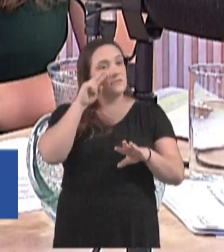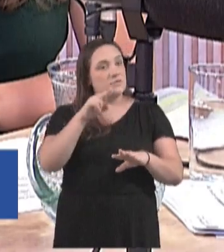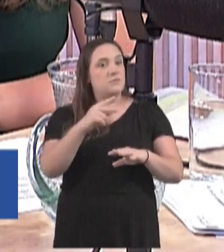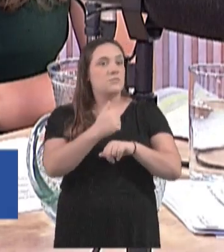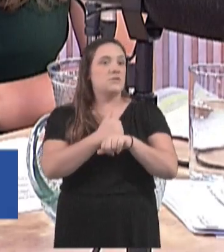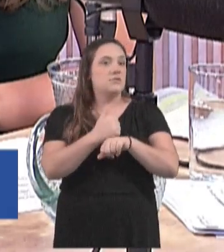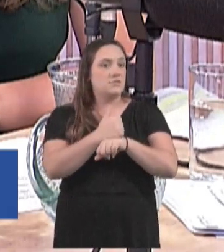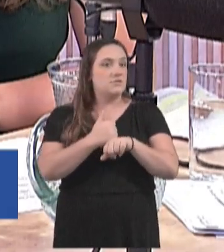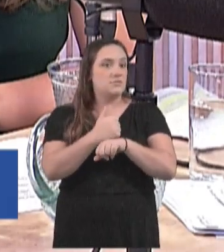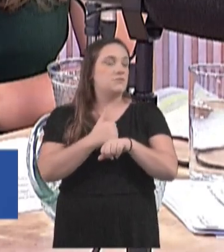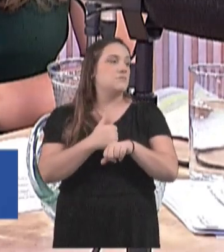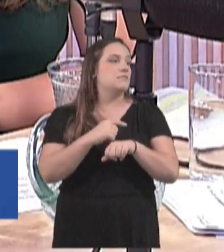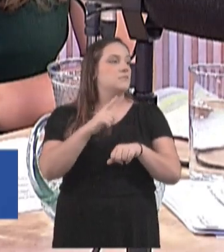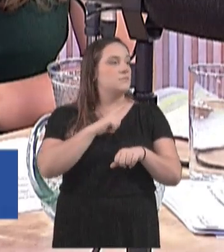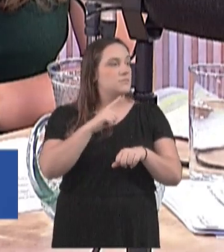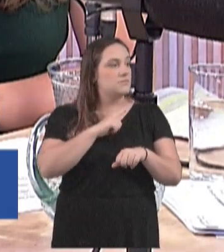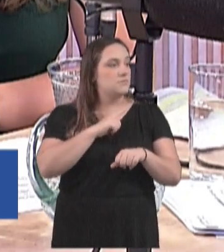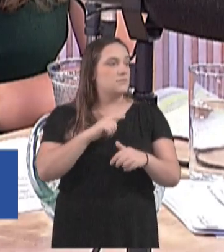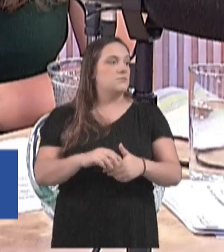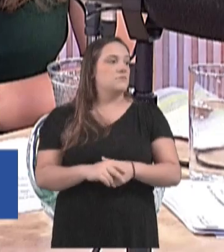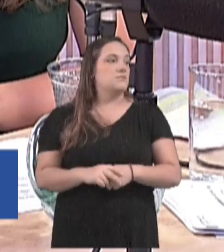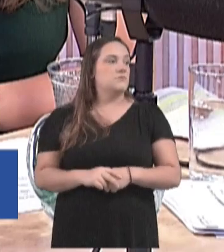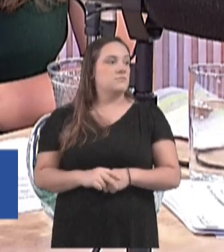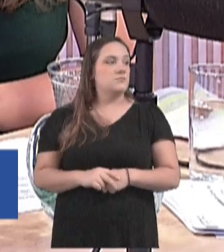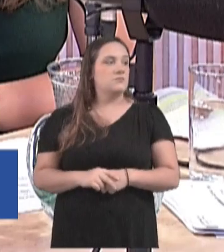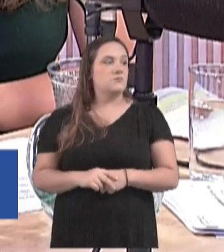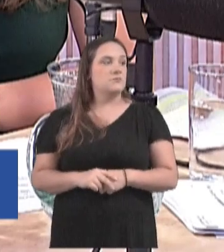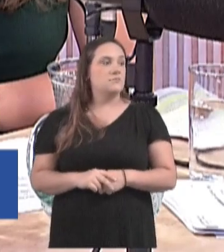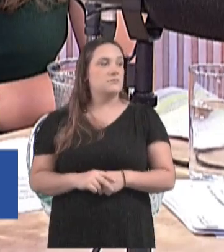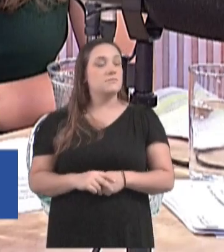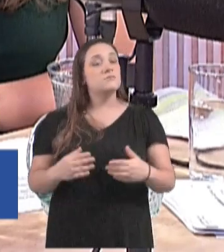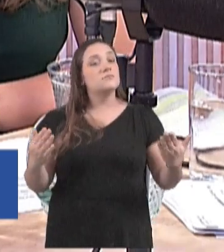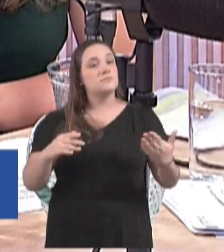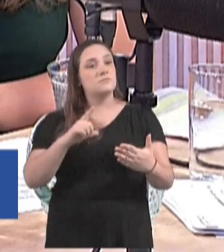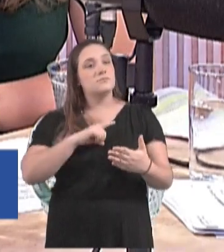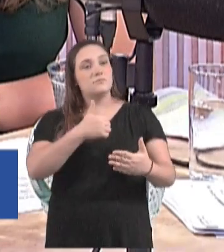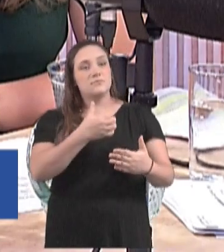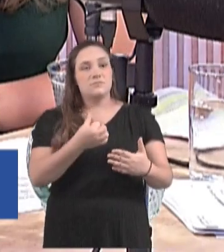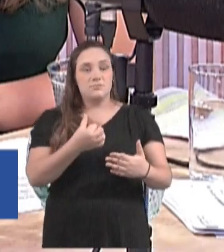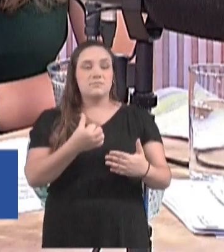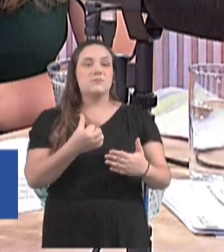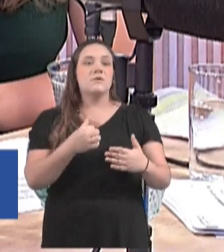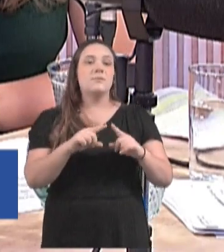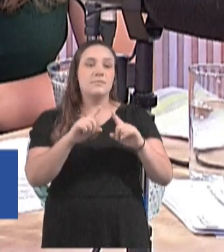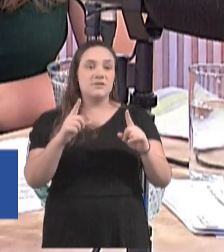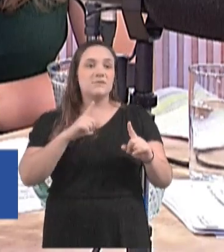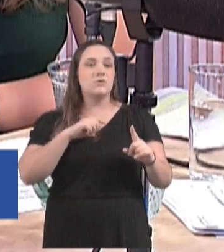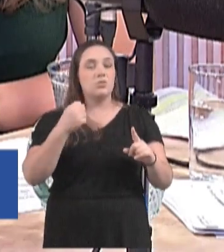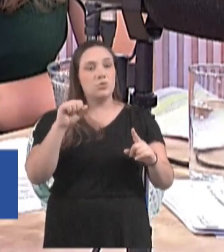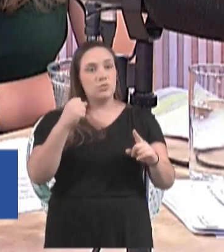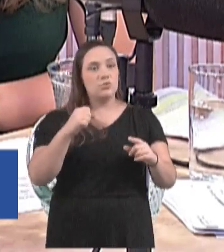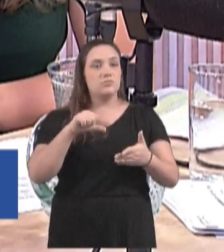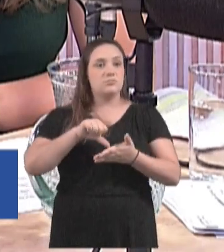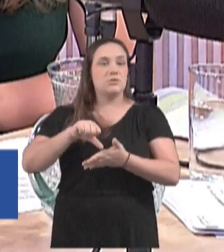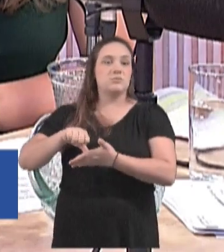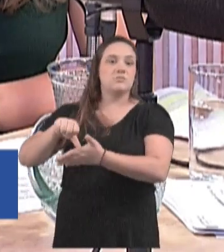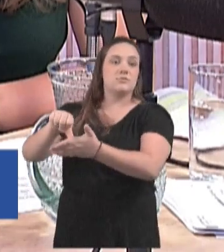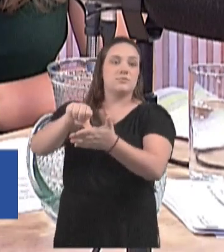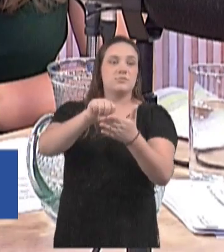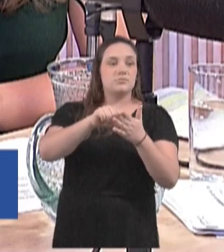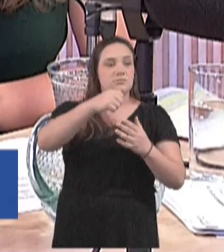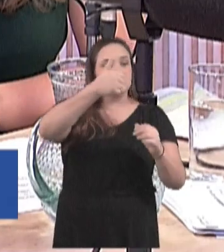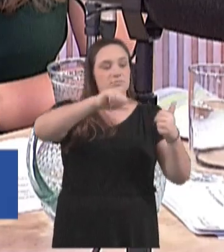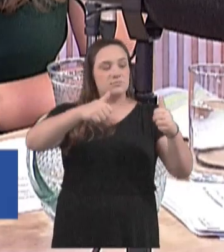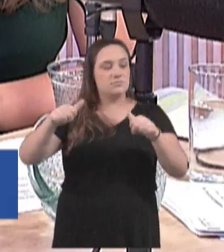qualidade e vazão. A gente tem 15, agora com 16, vão instalar mais 8 estações que